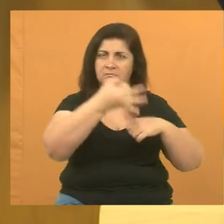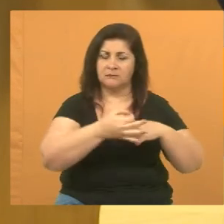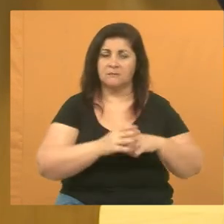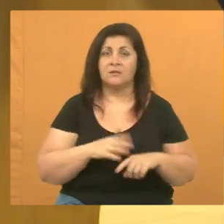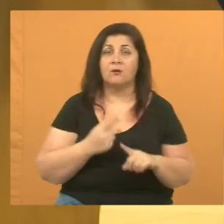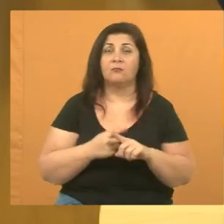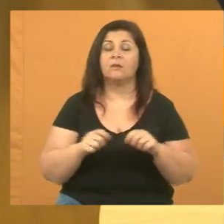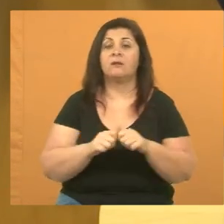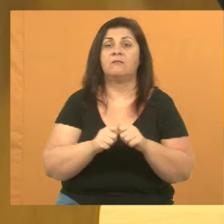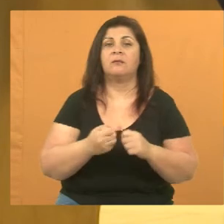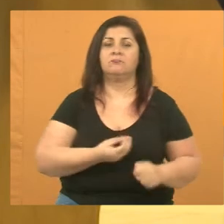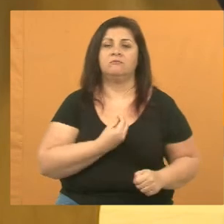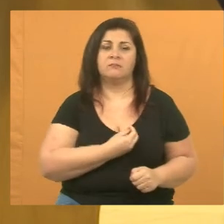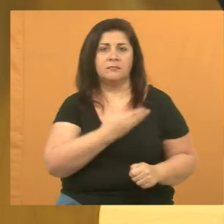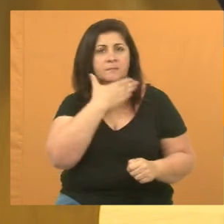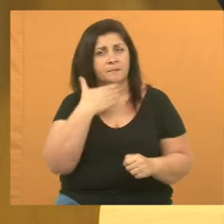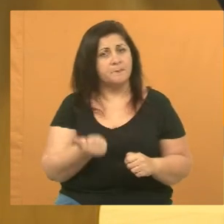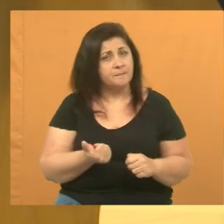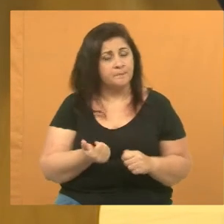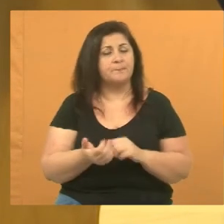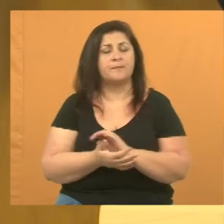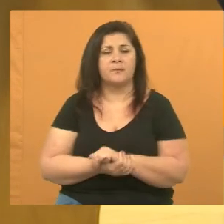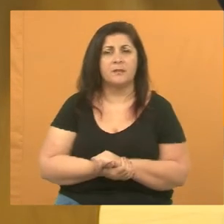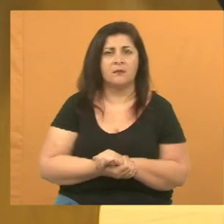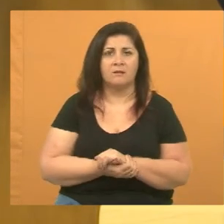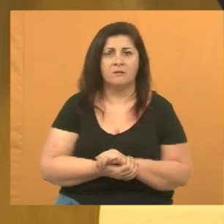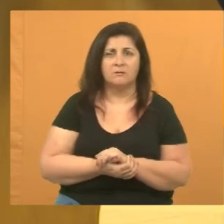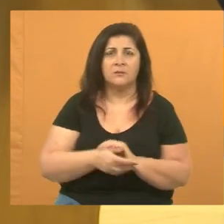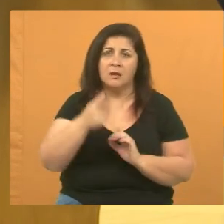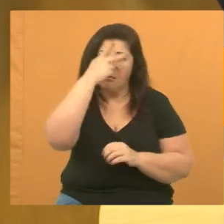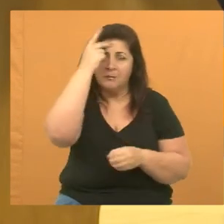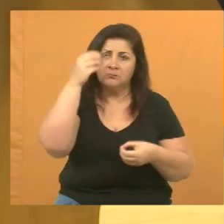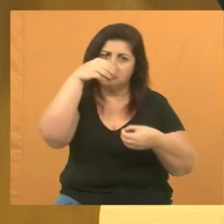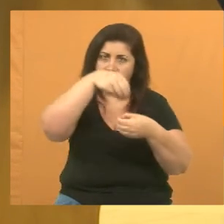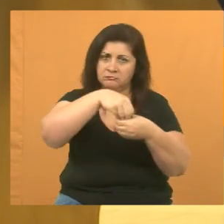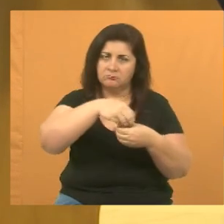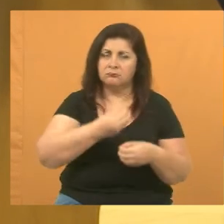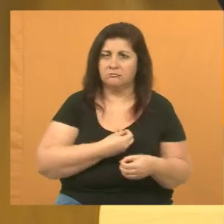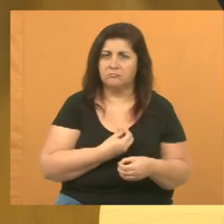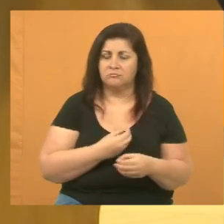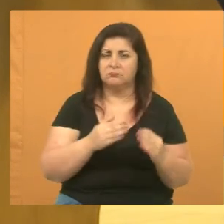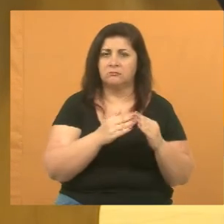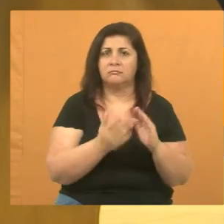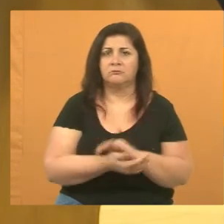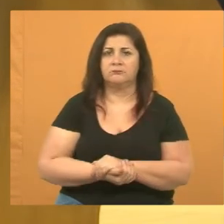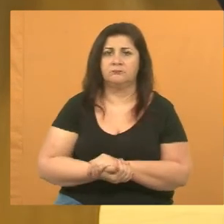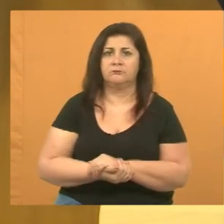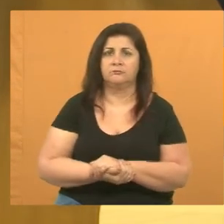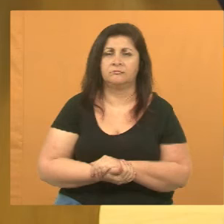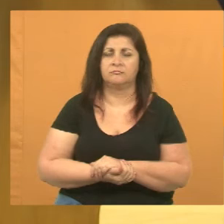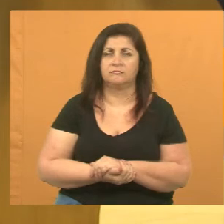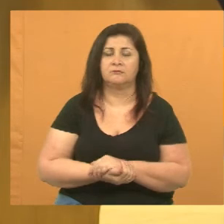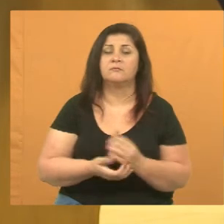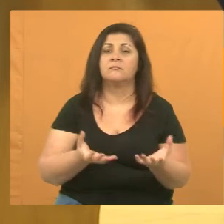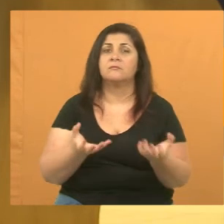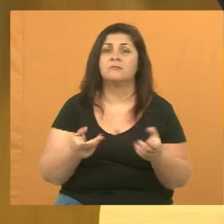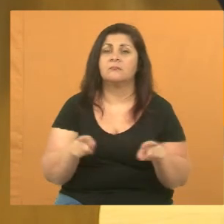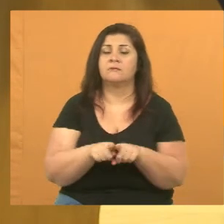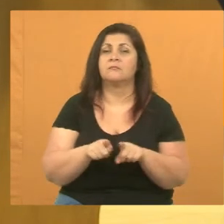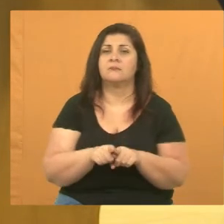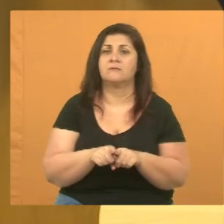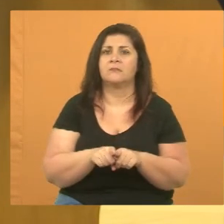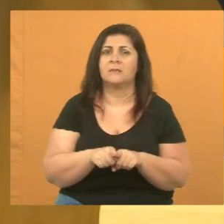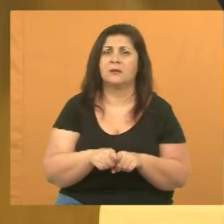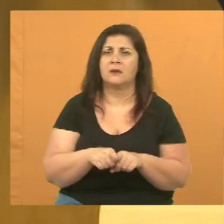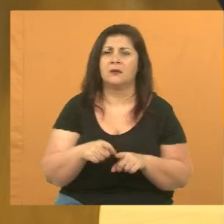garantir uma qualidade de vida para as pessoas que nesse imóvel irão habitar. Quero dizer também que nós